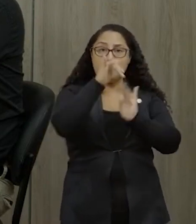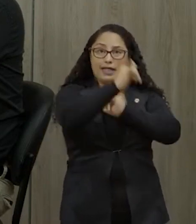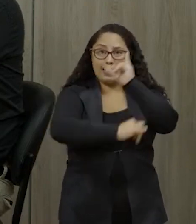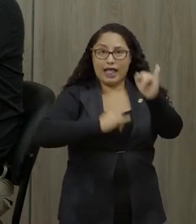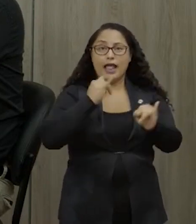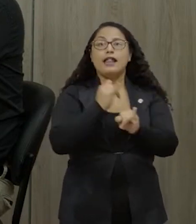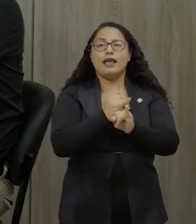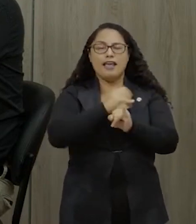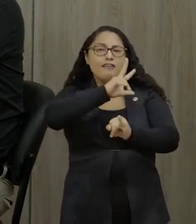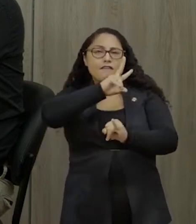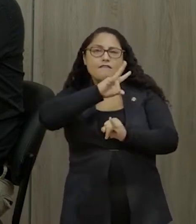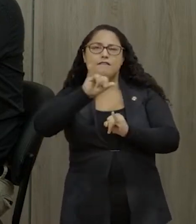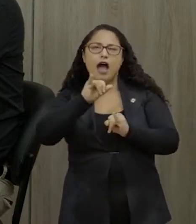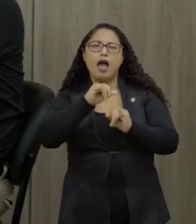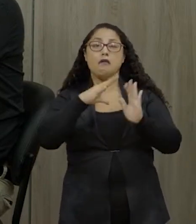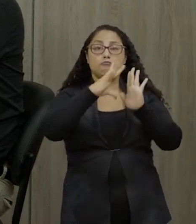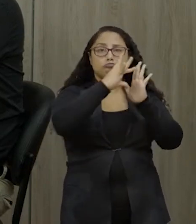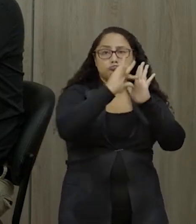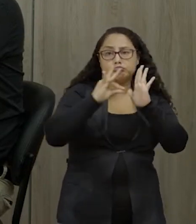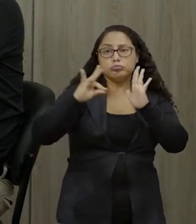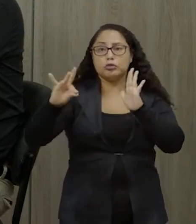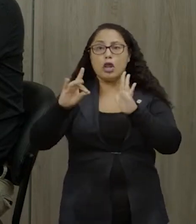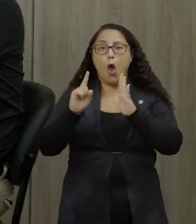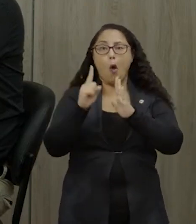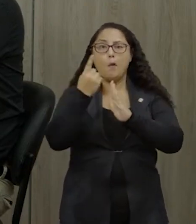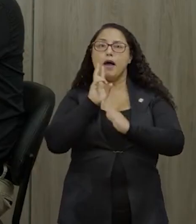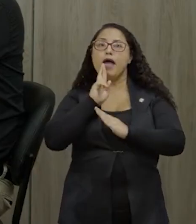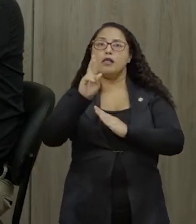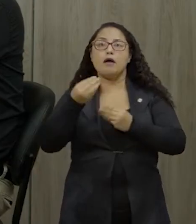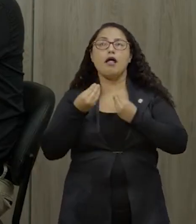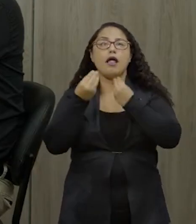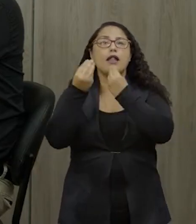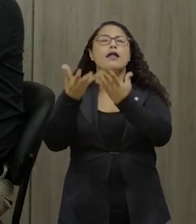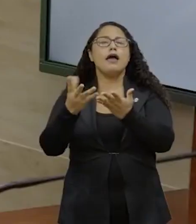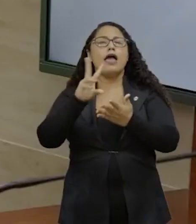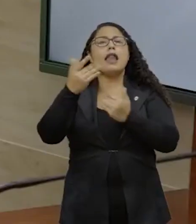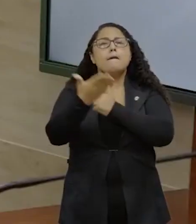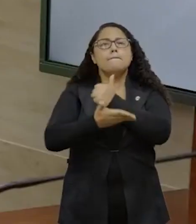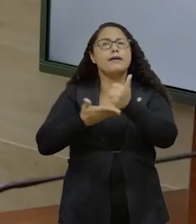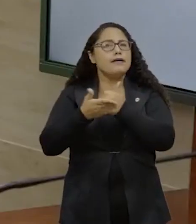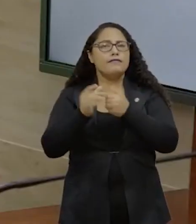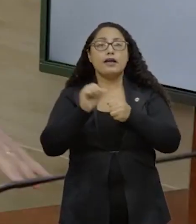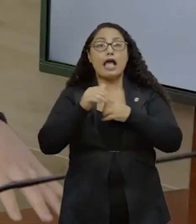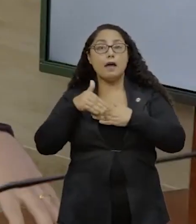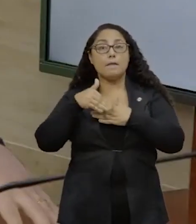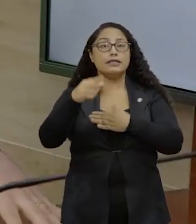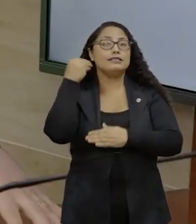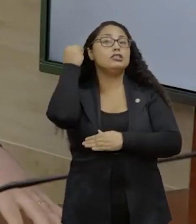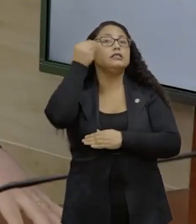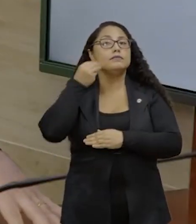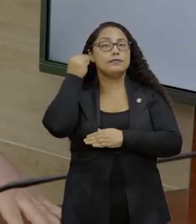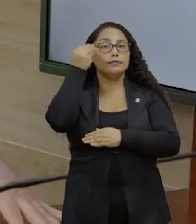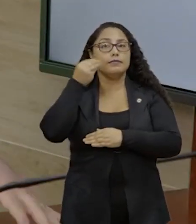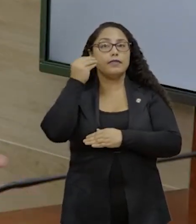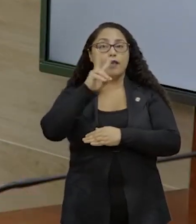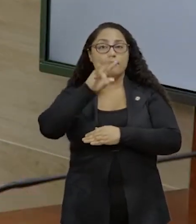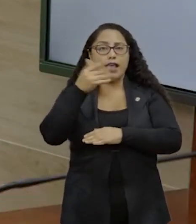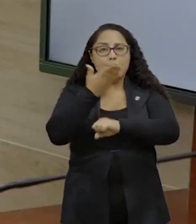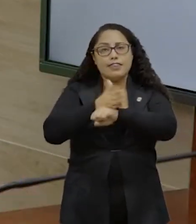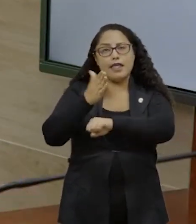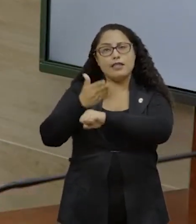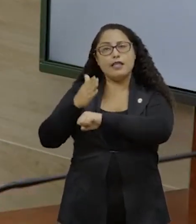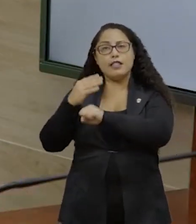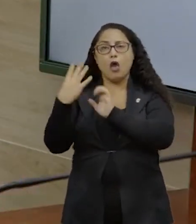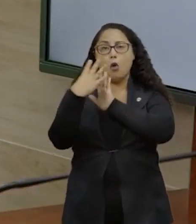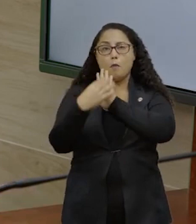né? Sim. E vai extrair dela uma resposta para você. Então, ele basicamente faz isso. Através de experiência, ele vai treinar